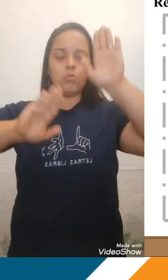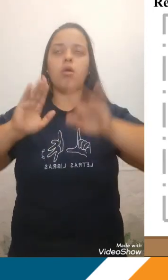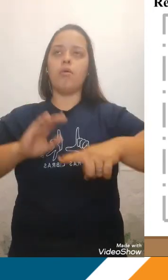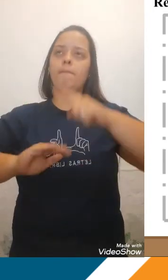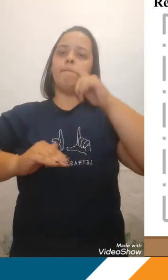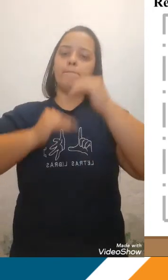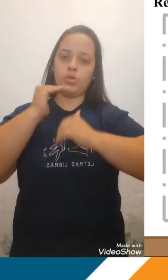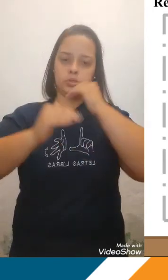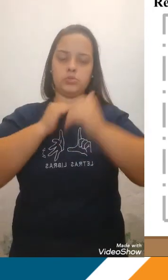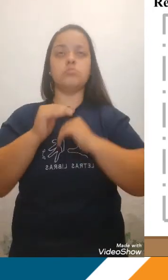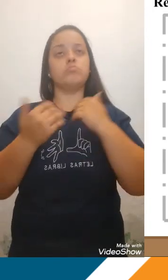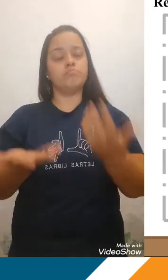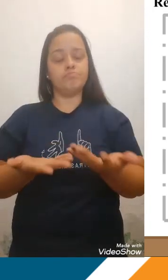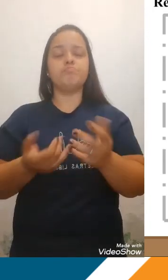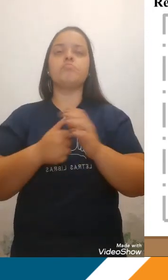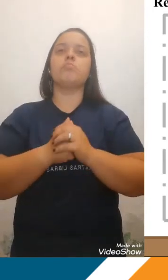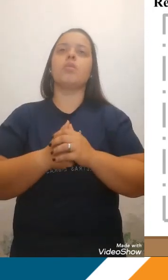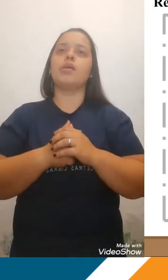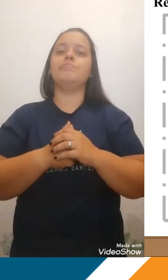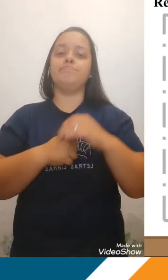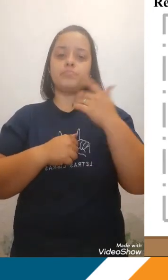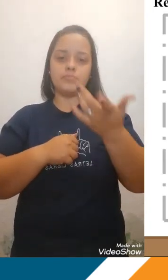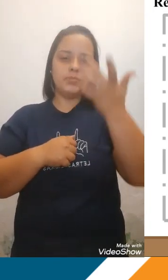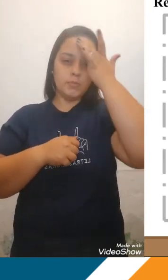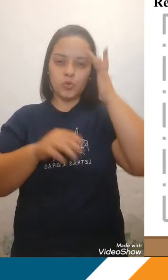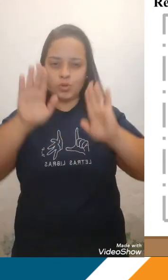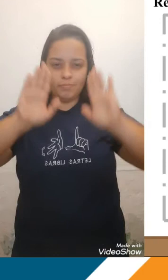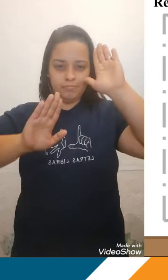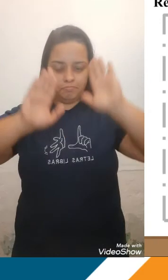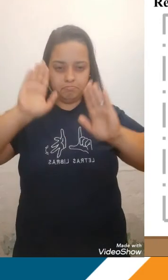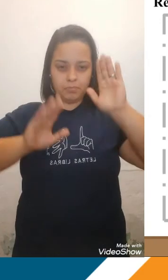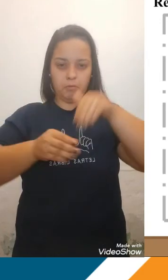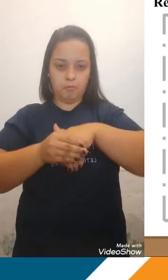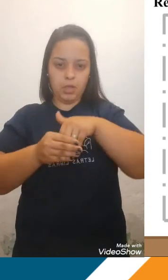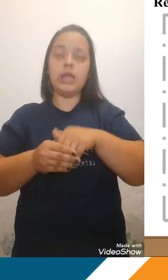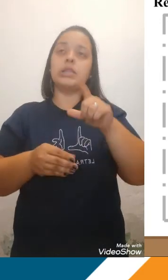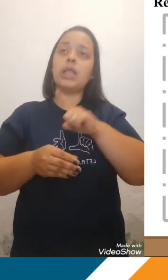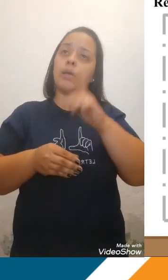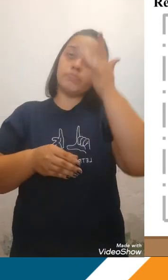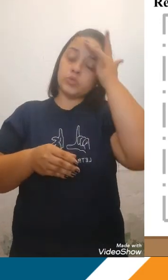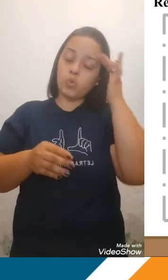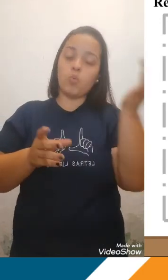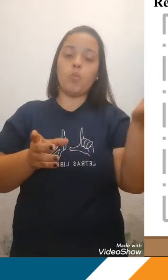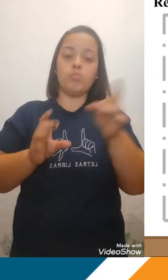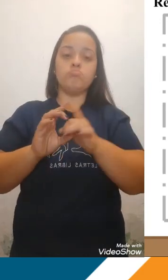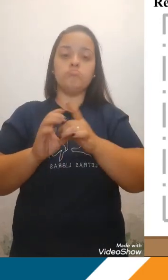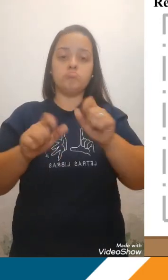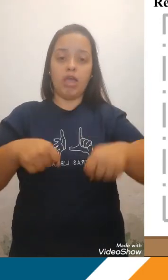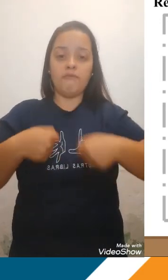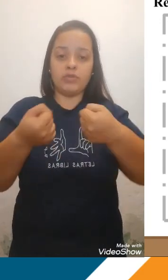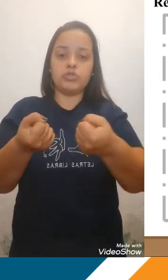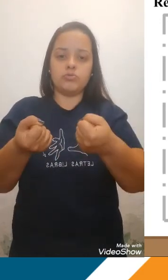desse processo, e assim foi feito. Entre os eleitos, havia até alguns defensores radicais da